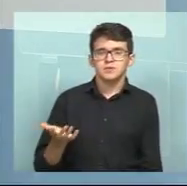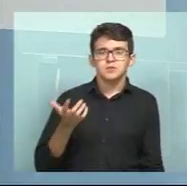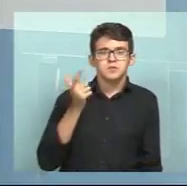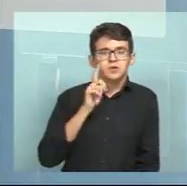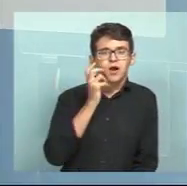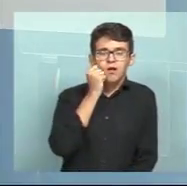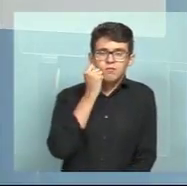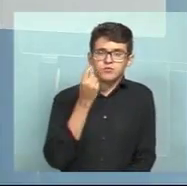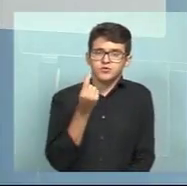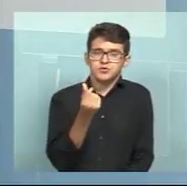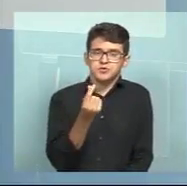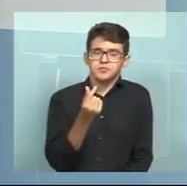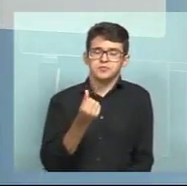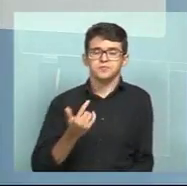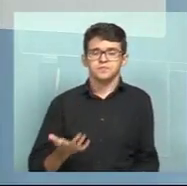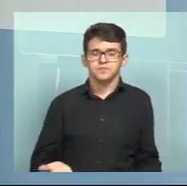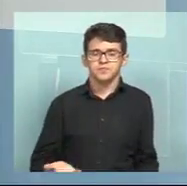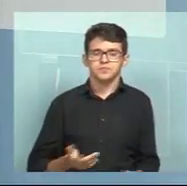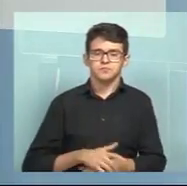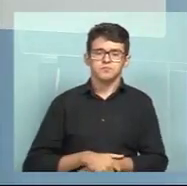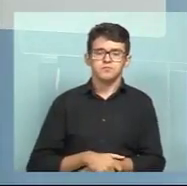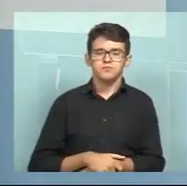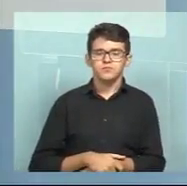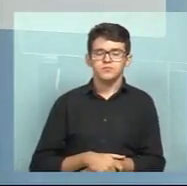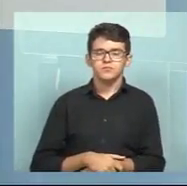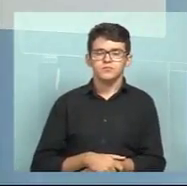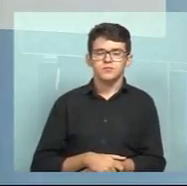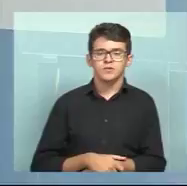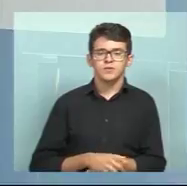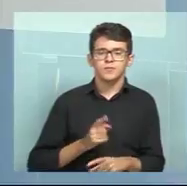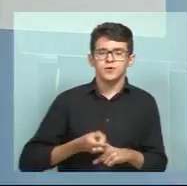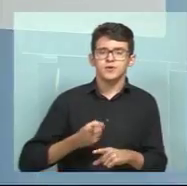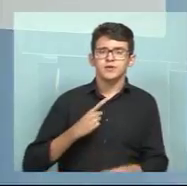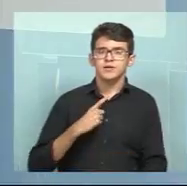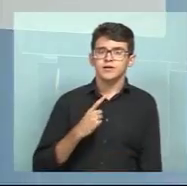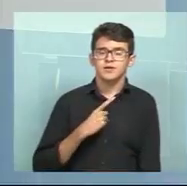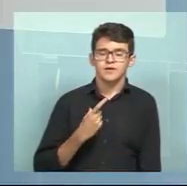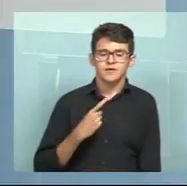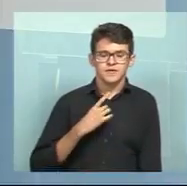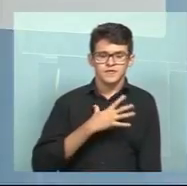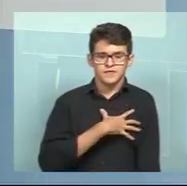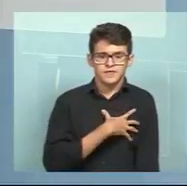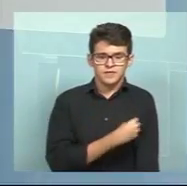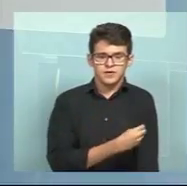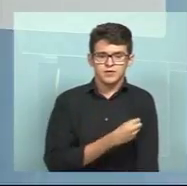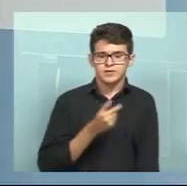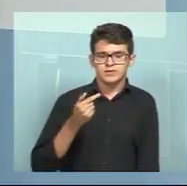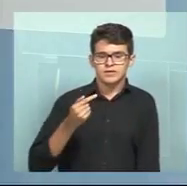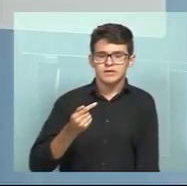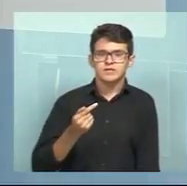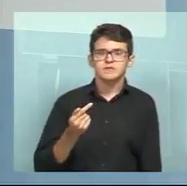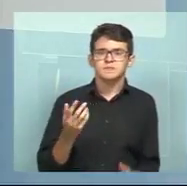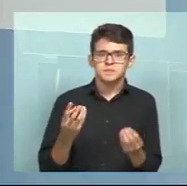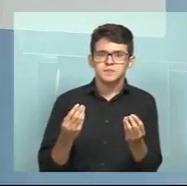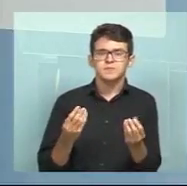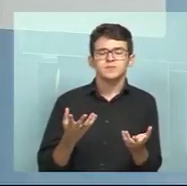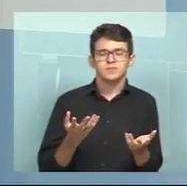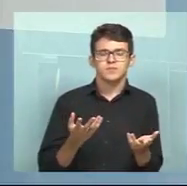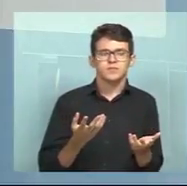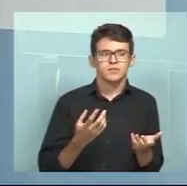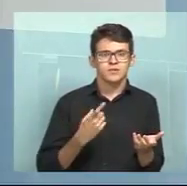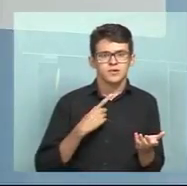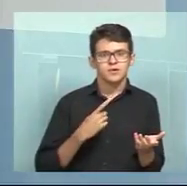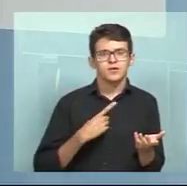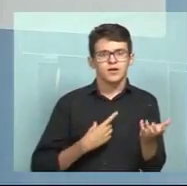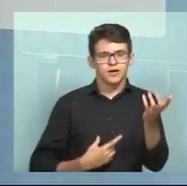ela é enquadrada que recebe mais, e tinha muitos filhos menores, né? Então, dava para alimentação. Por isso, e as